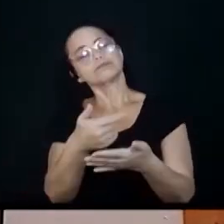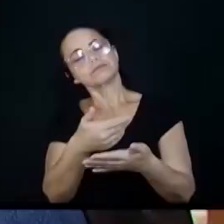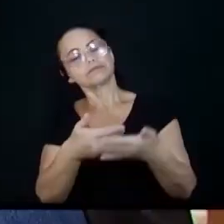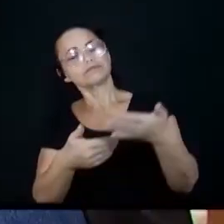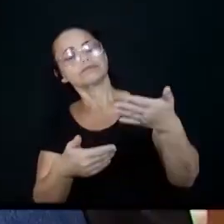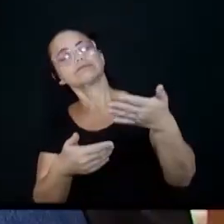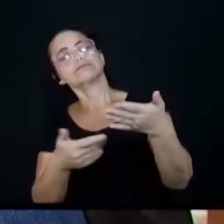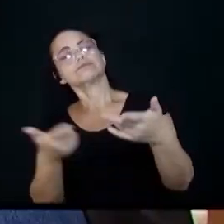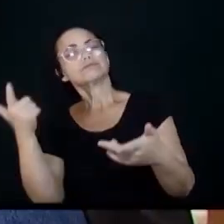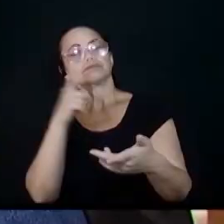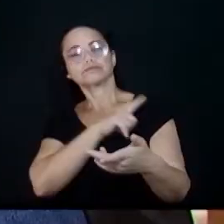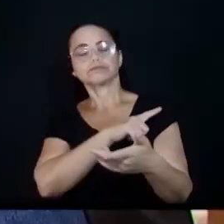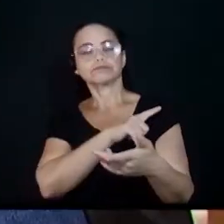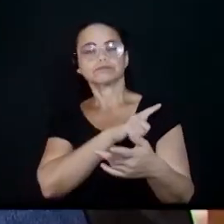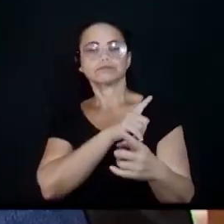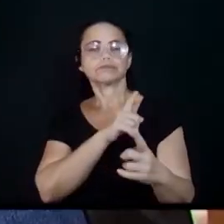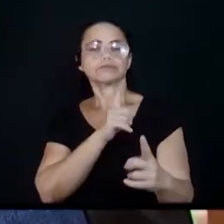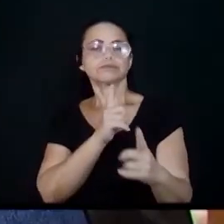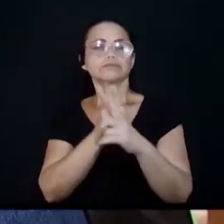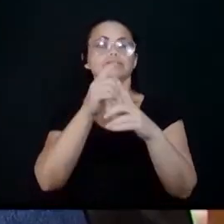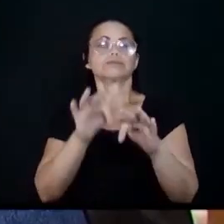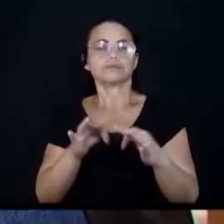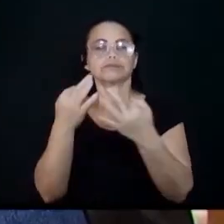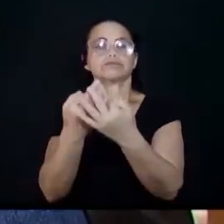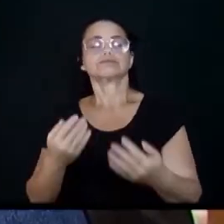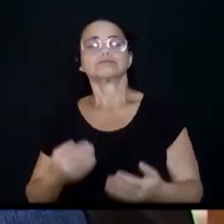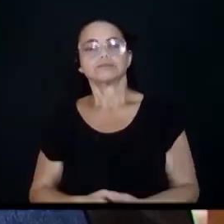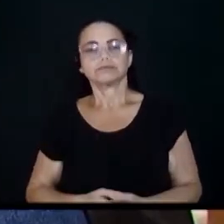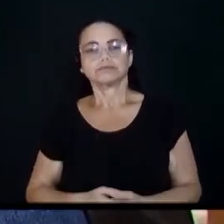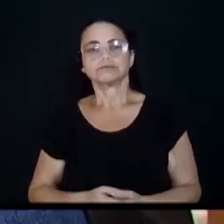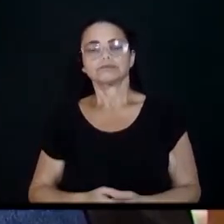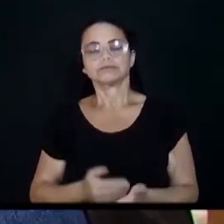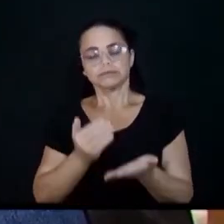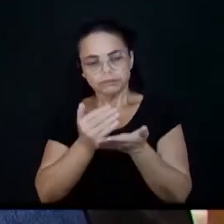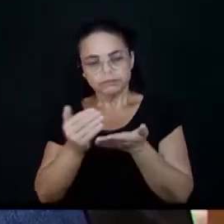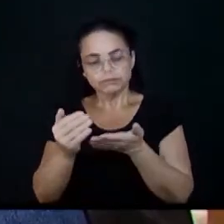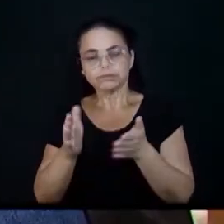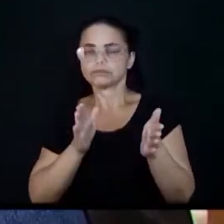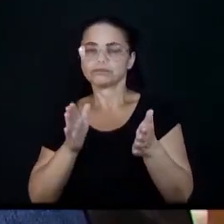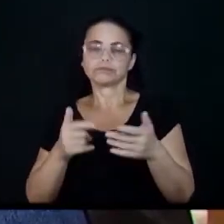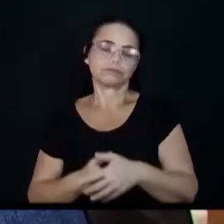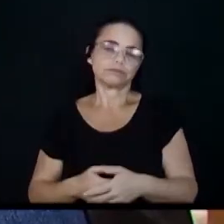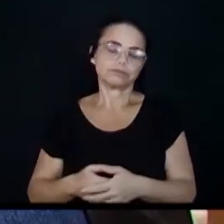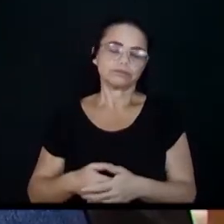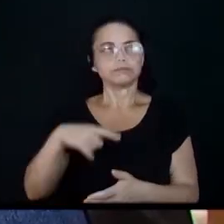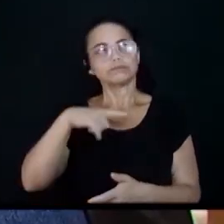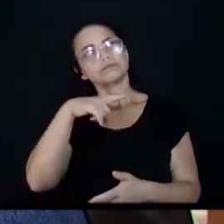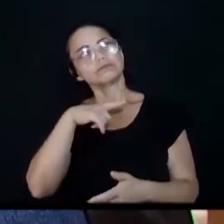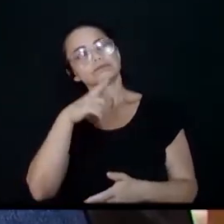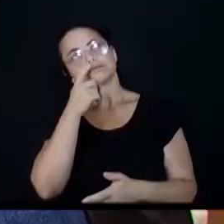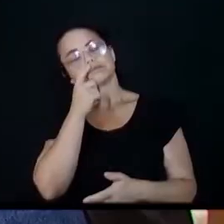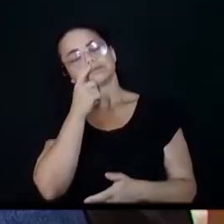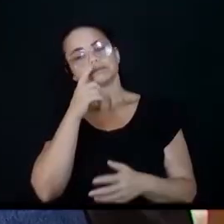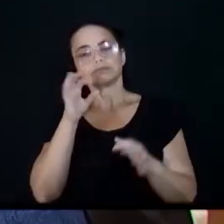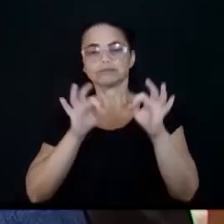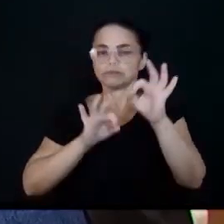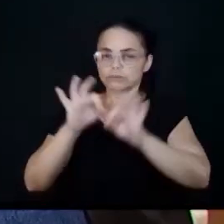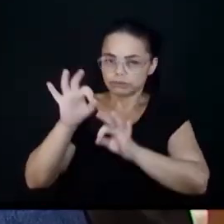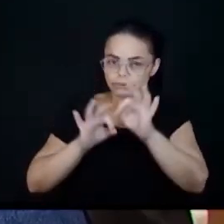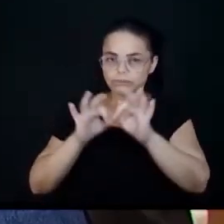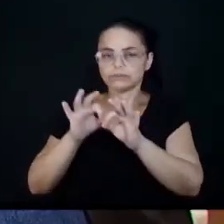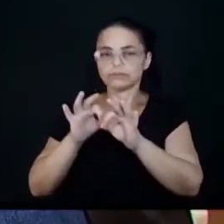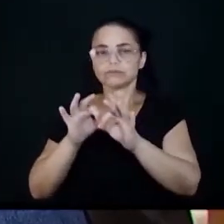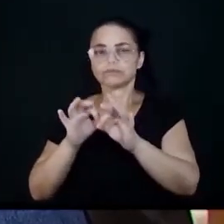essas famílias? É a partir de que momento? Tem algum projeto, né, específico para que